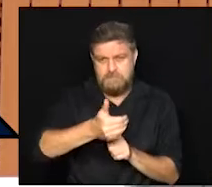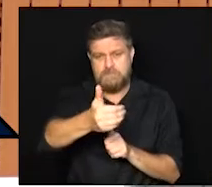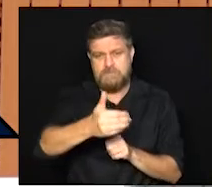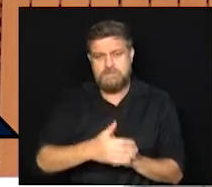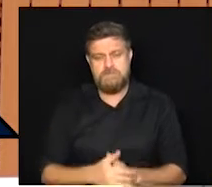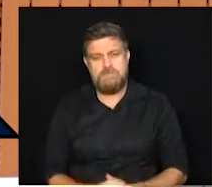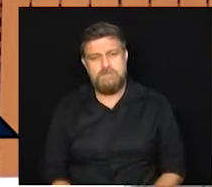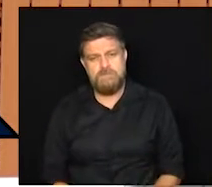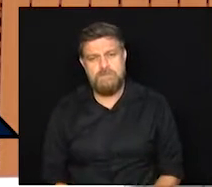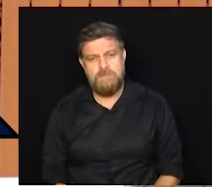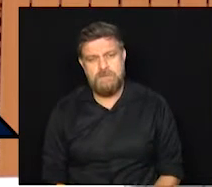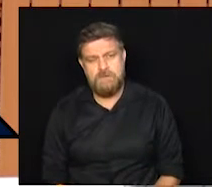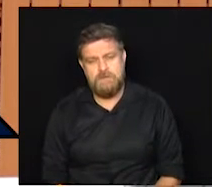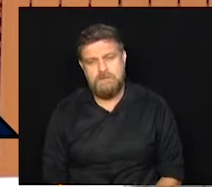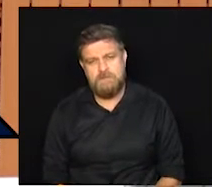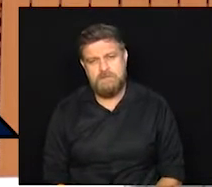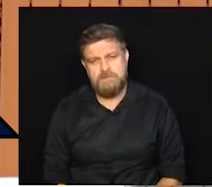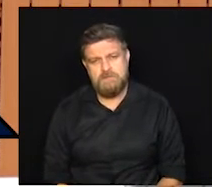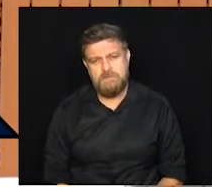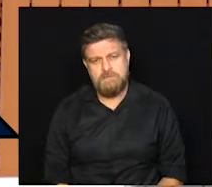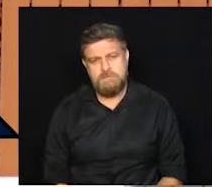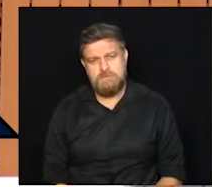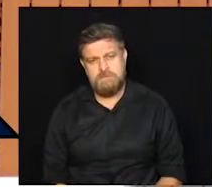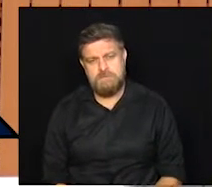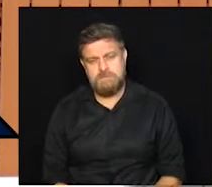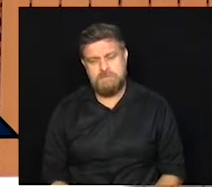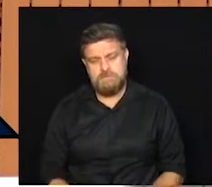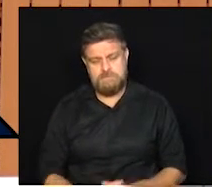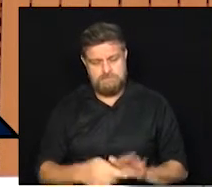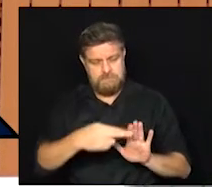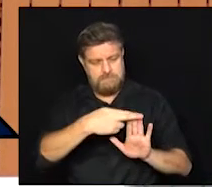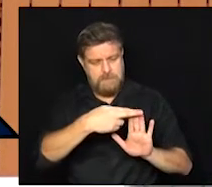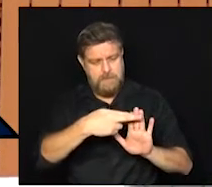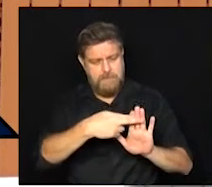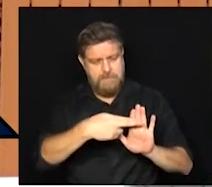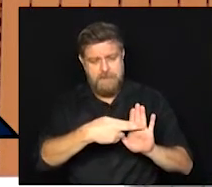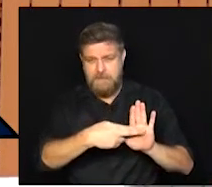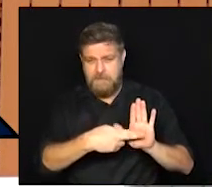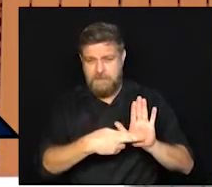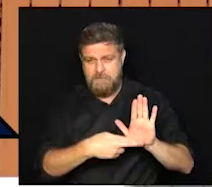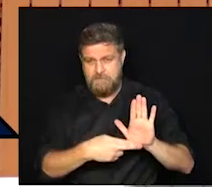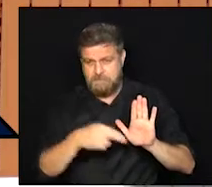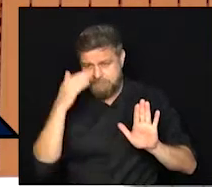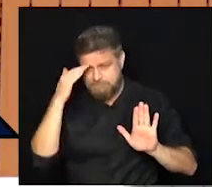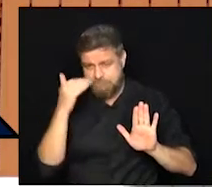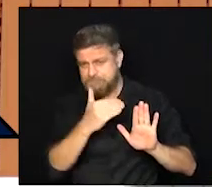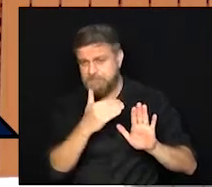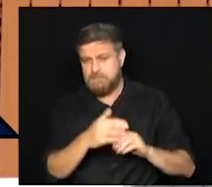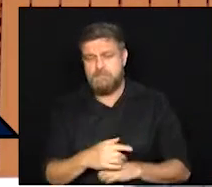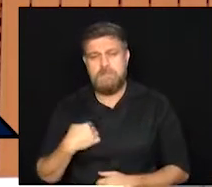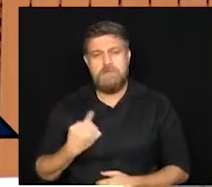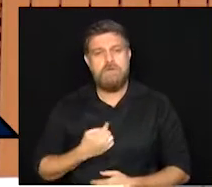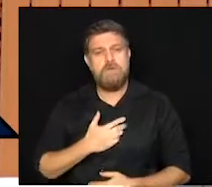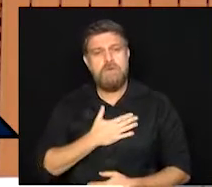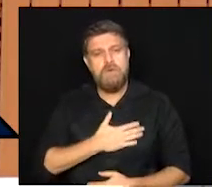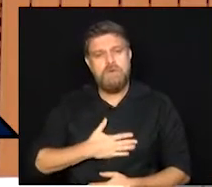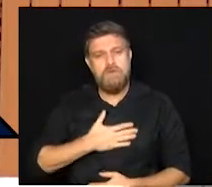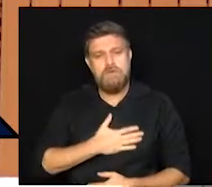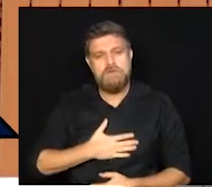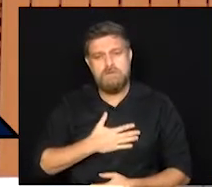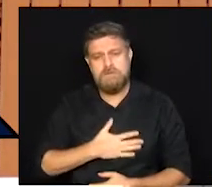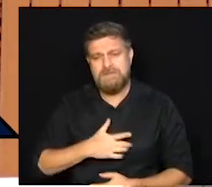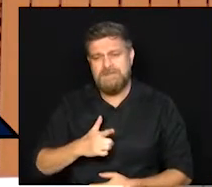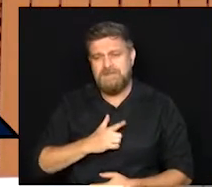perante, sim, a todos os requisitos. Então, a gente gostaria de... Nós vamos ter aqui